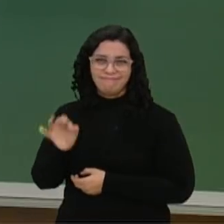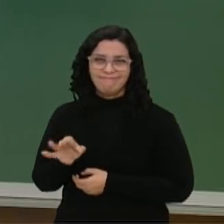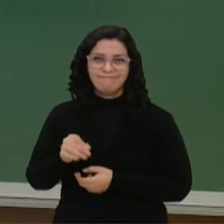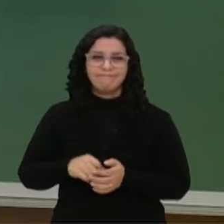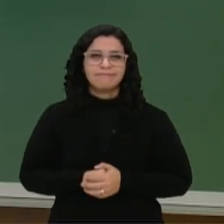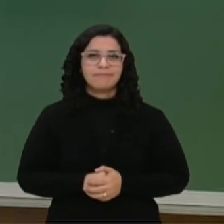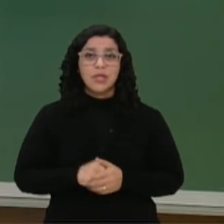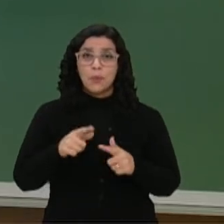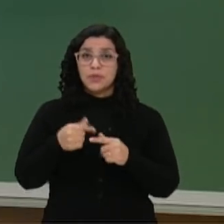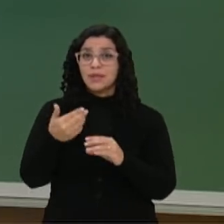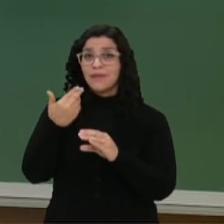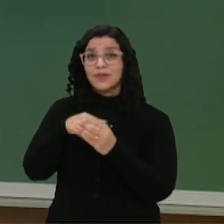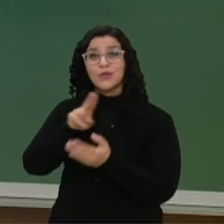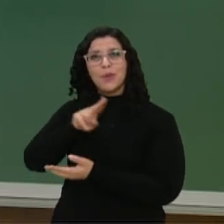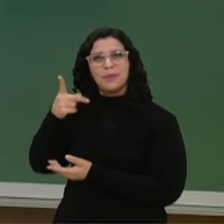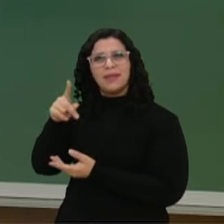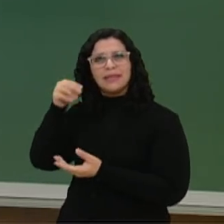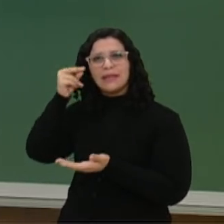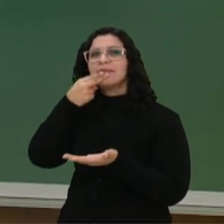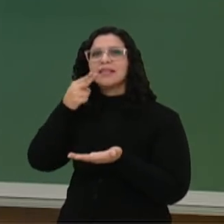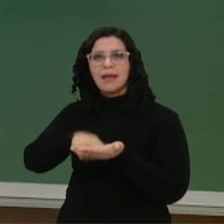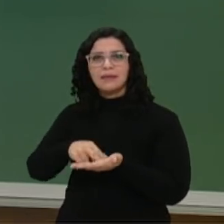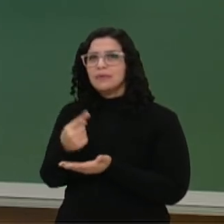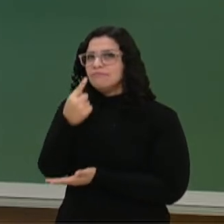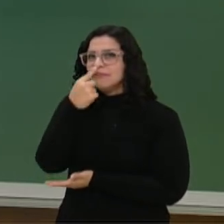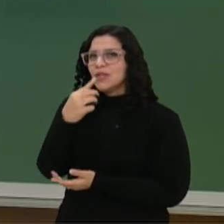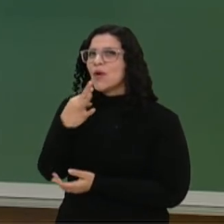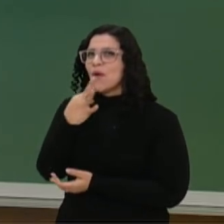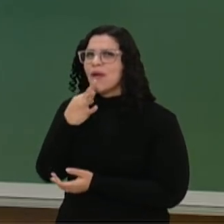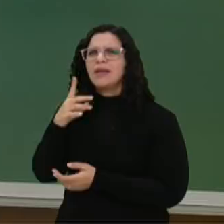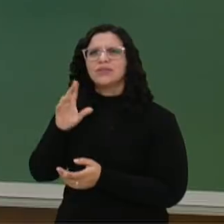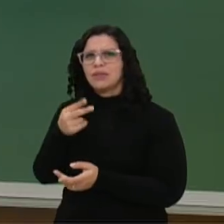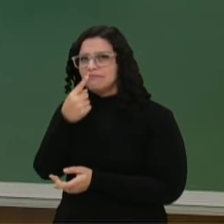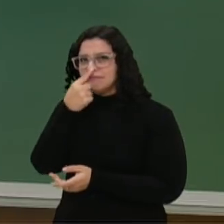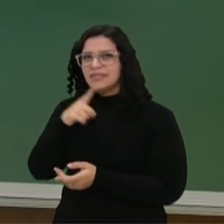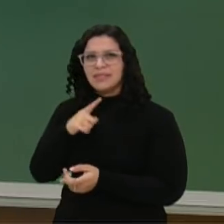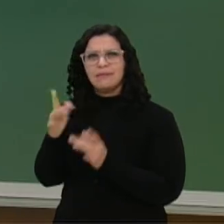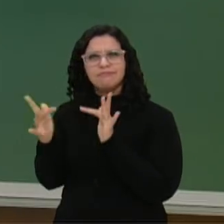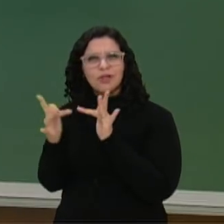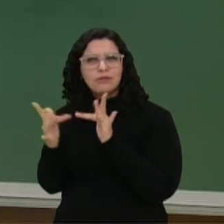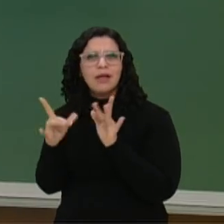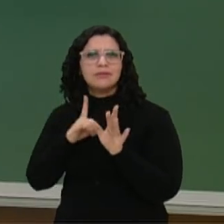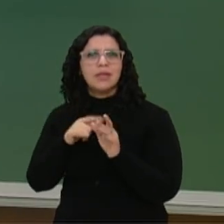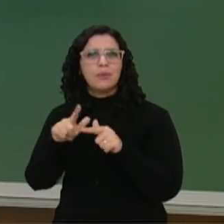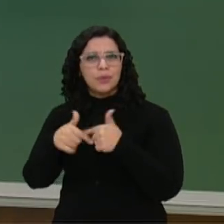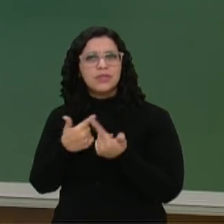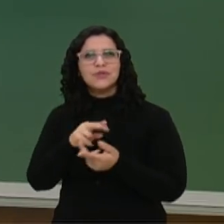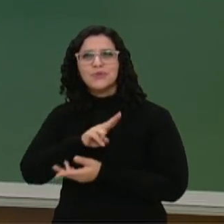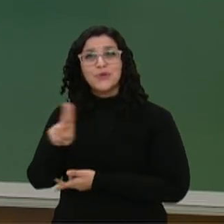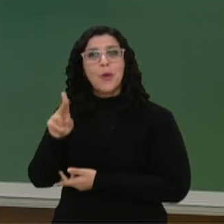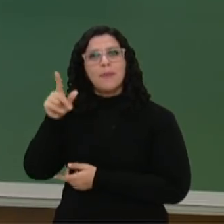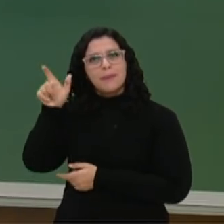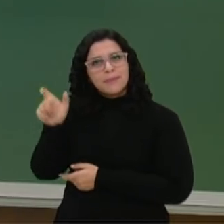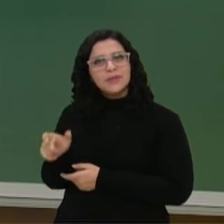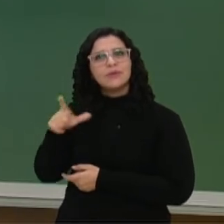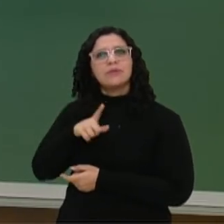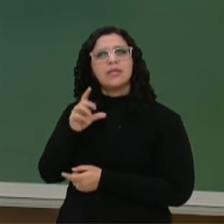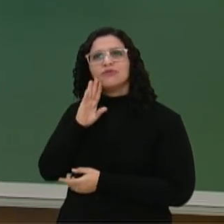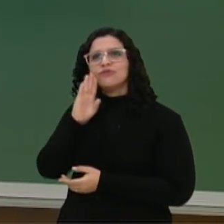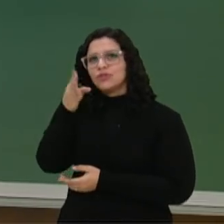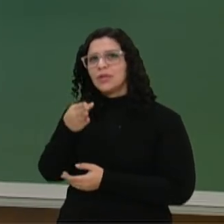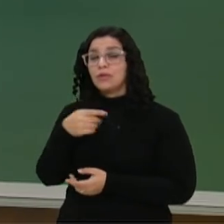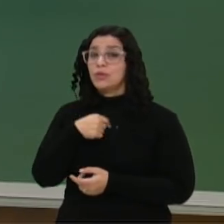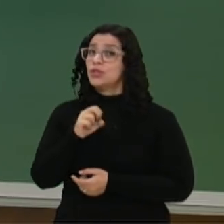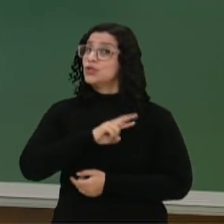Veríssimo, para quem ela se dirige. Então é alguém íntimo. Essa proximidade é evidenciada pelo vocativo. Há uma diferença, o que anotamos no